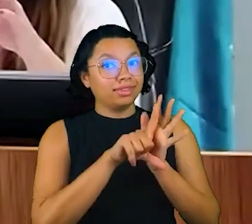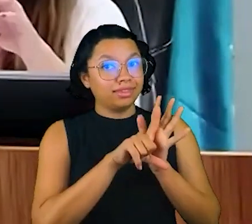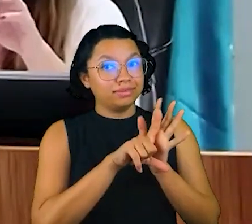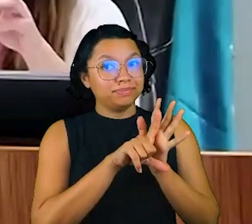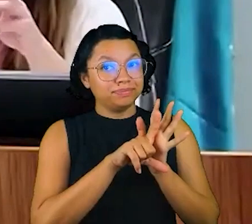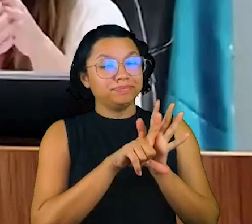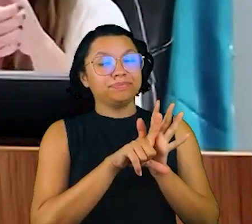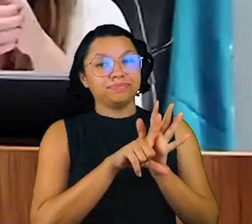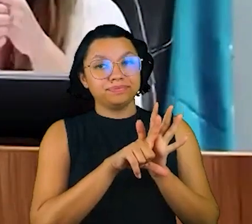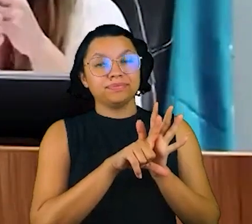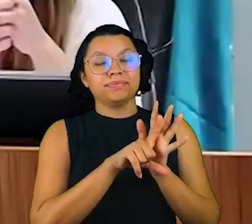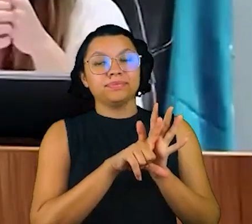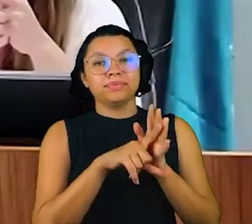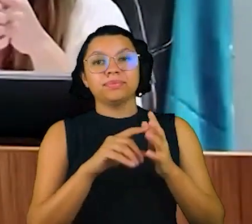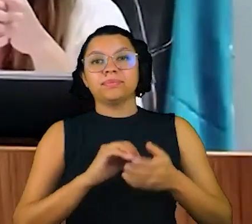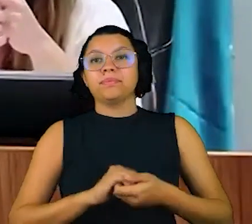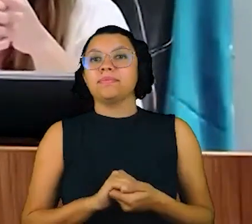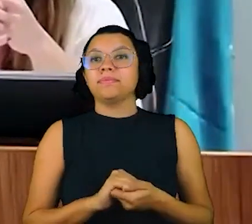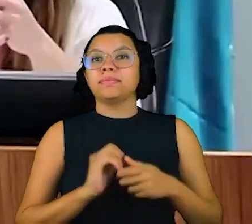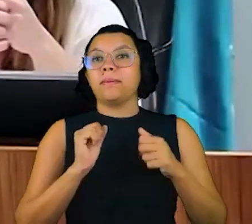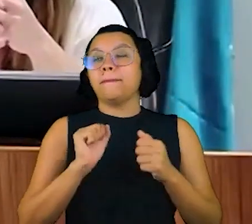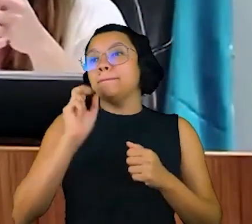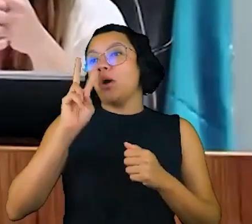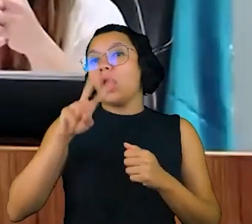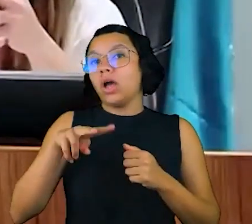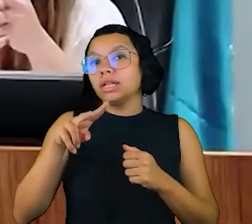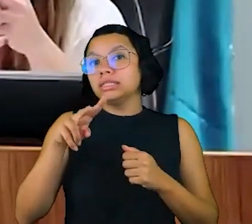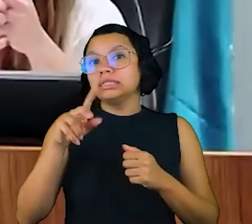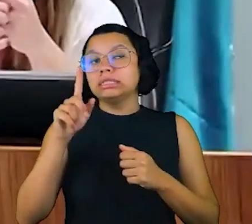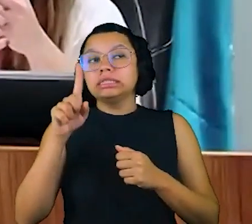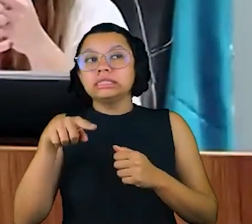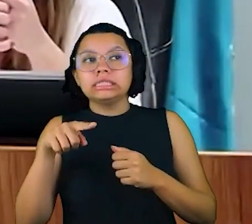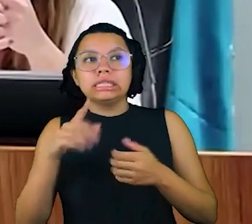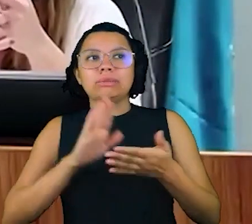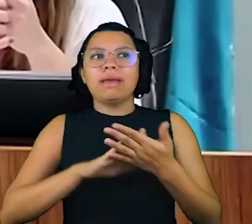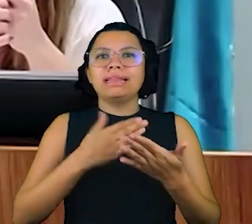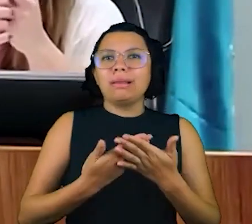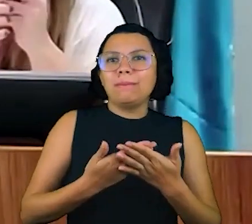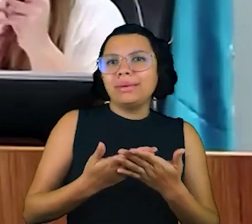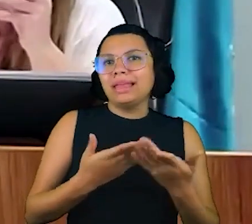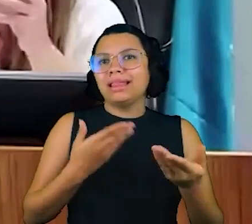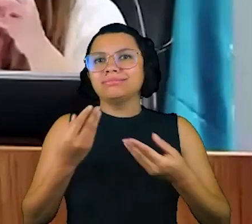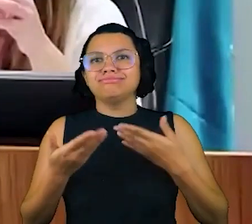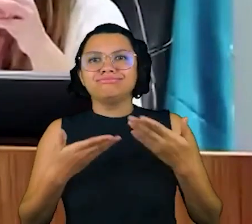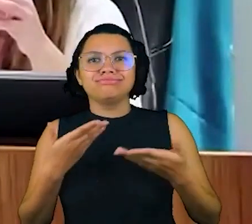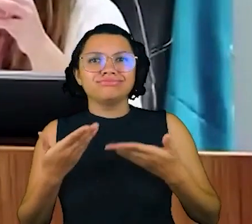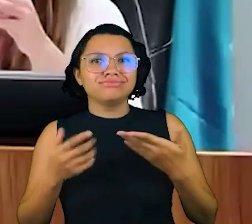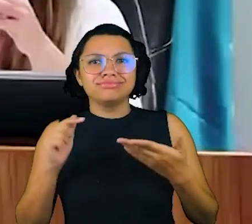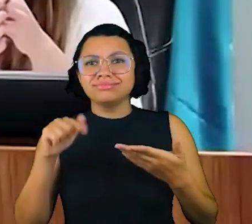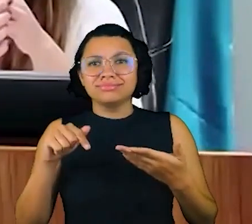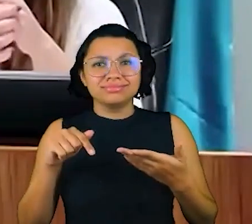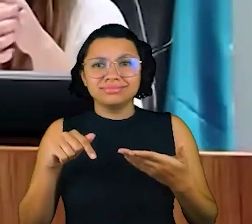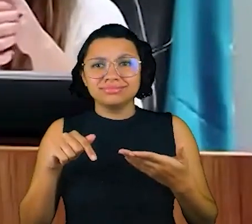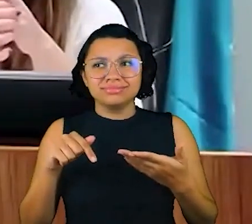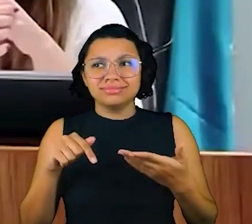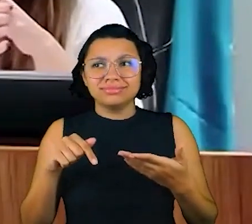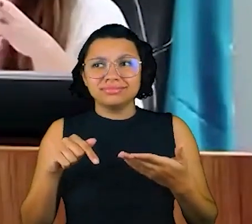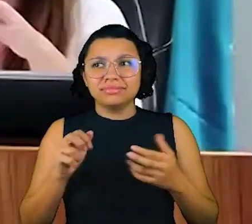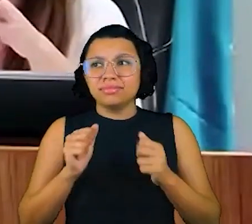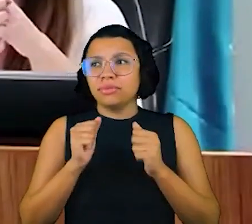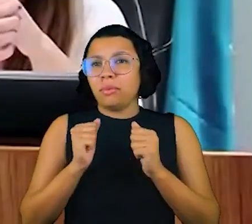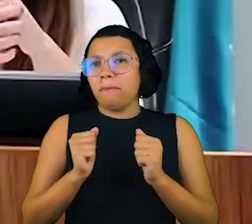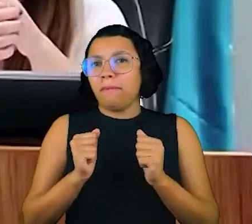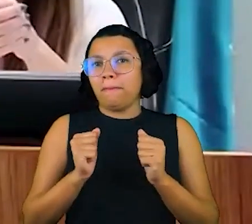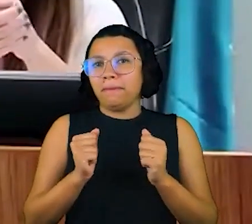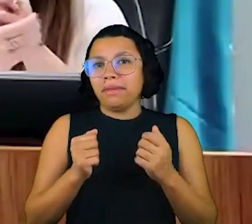não está previsto em lei isso. Pode ser que numa interpretação, porque veja, interpretação é uma